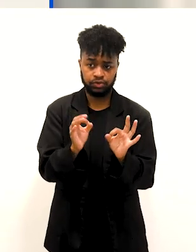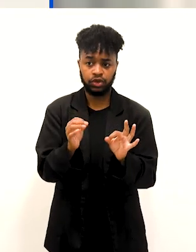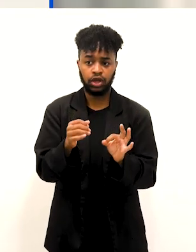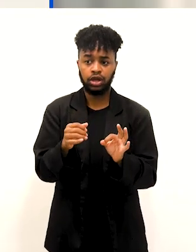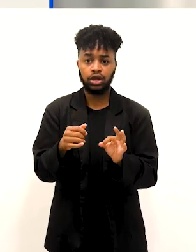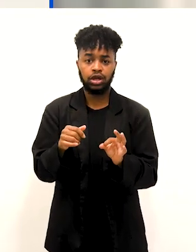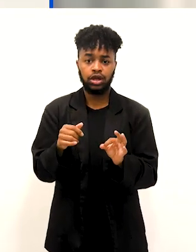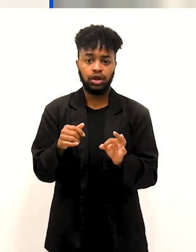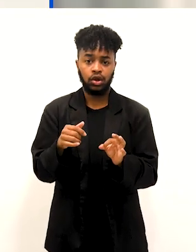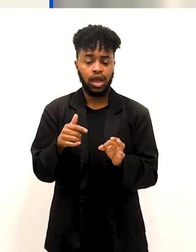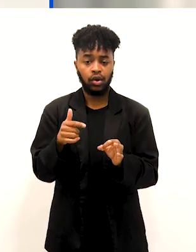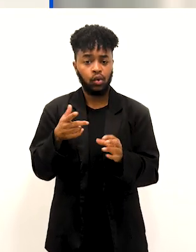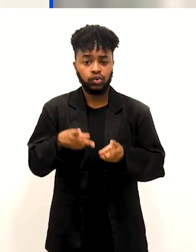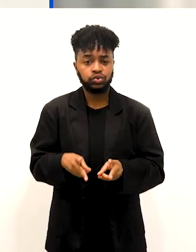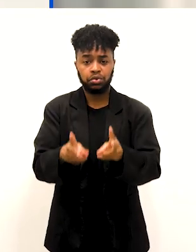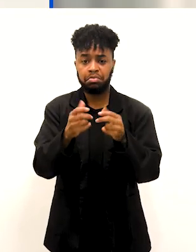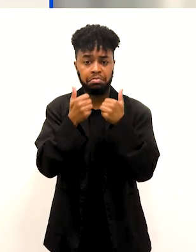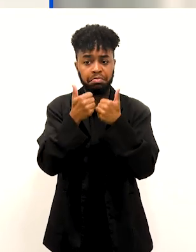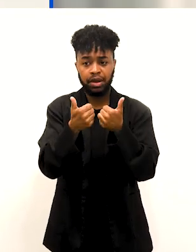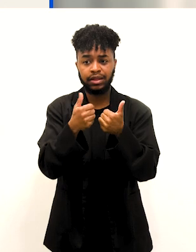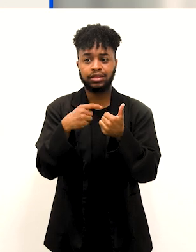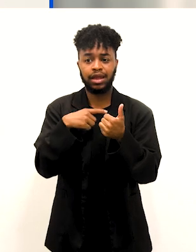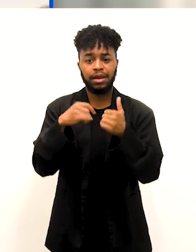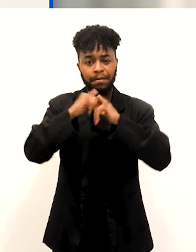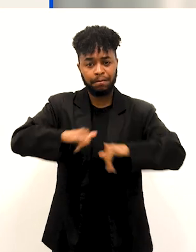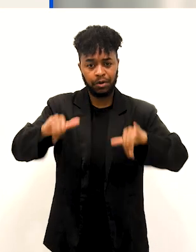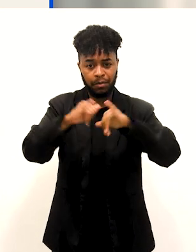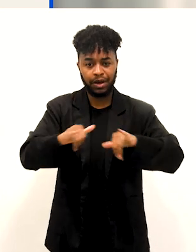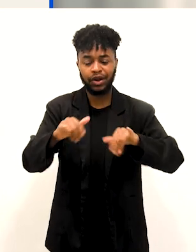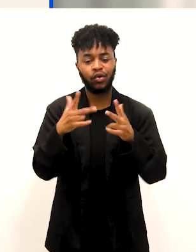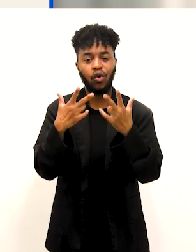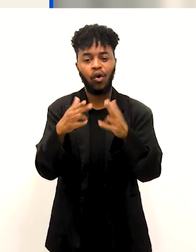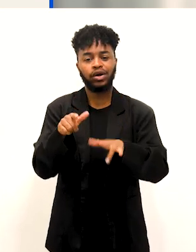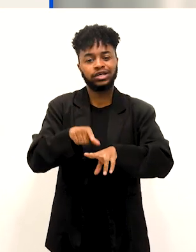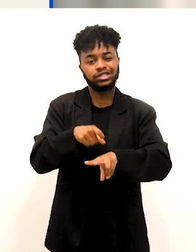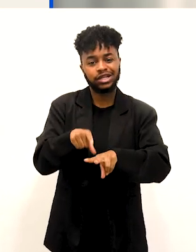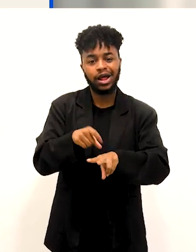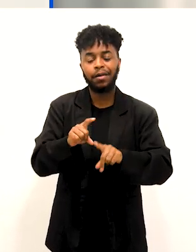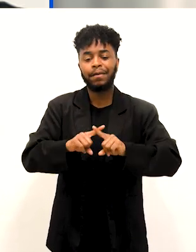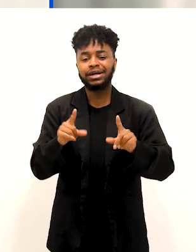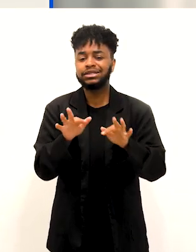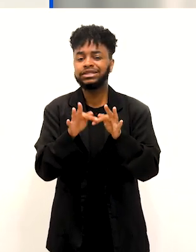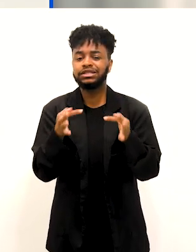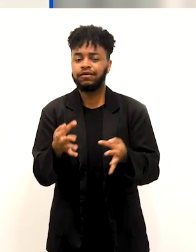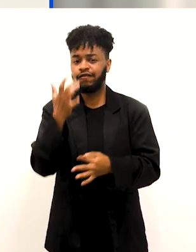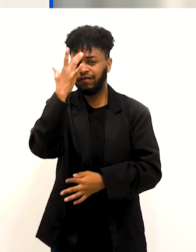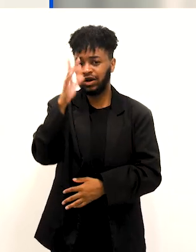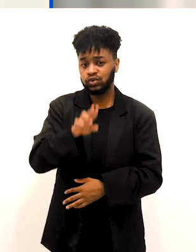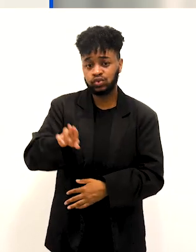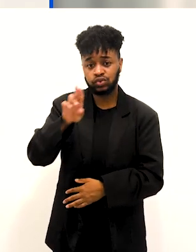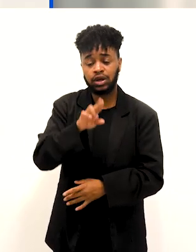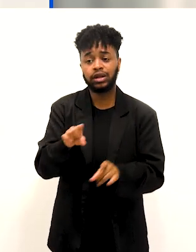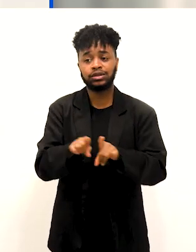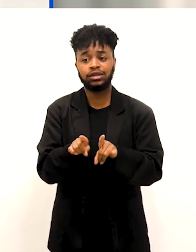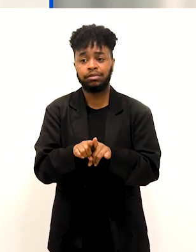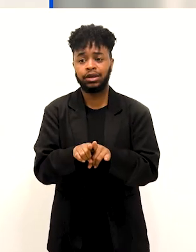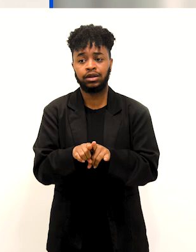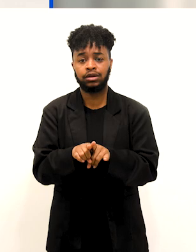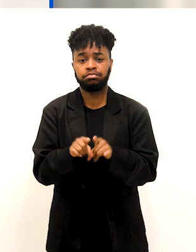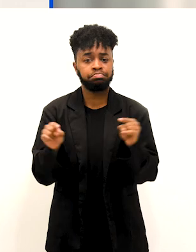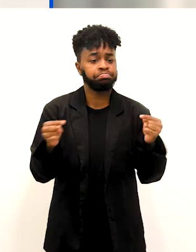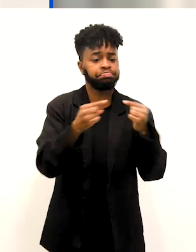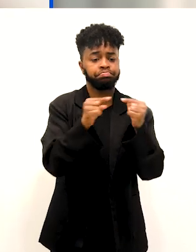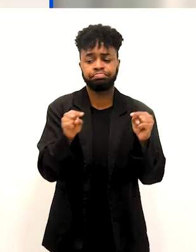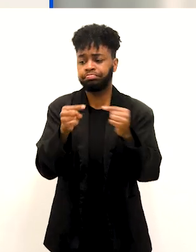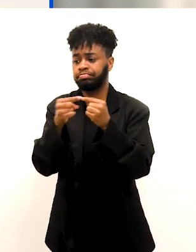diz a antiga, não solta as tiras, não amassa, não fede, não cheira, que é a antiga propaganda da Havaianas. São roupas mais simples, mais fáceis de usar, que